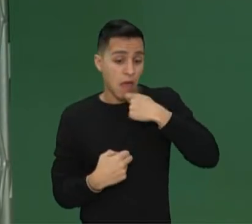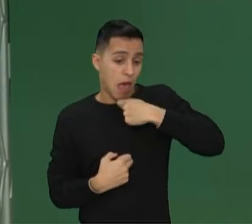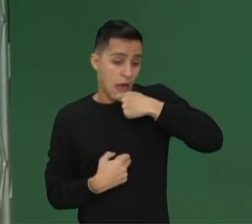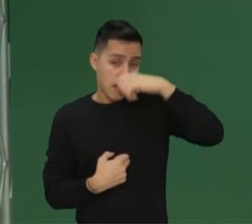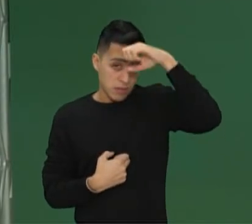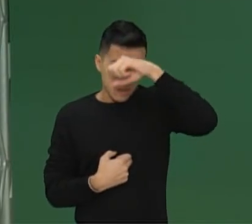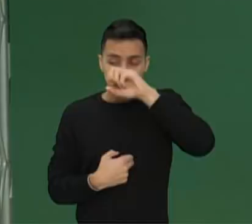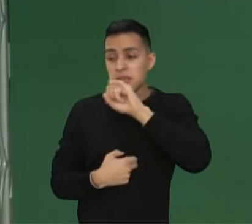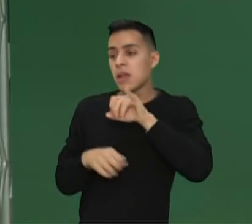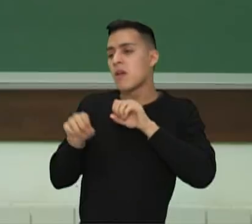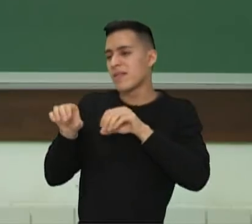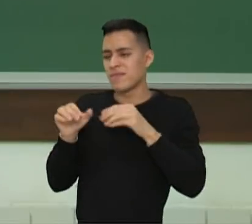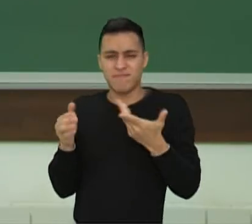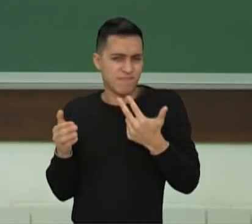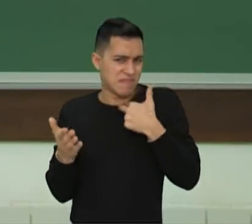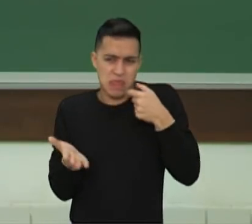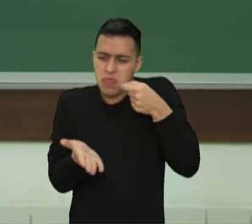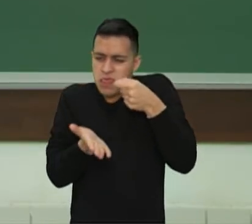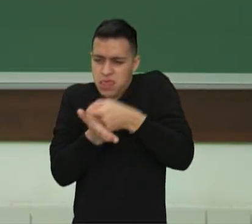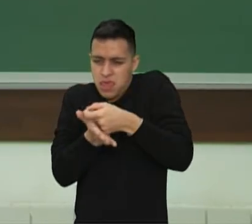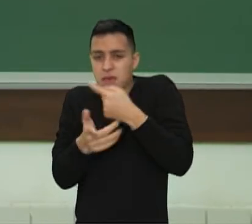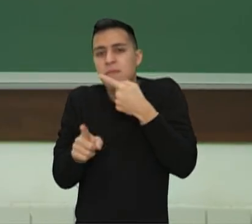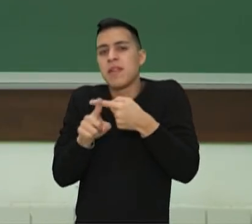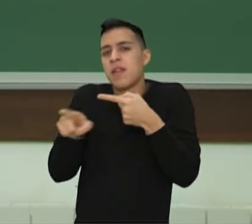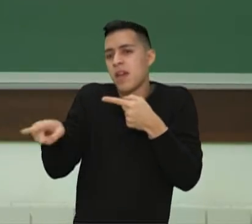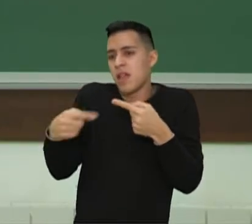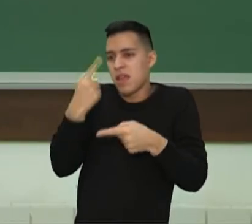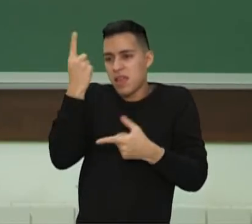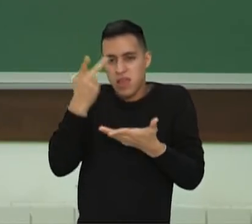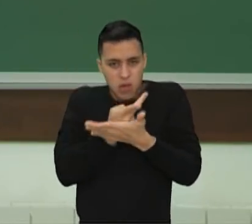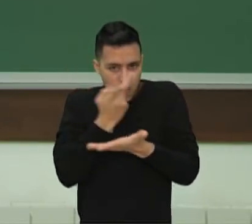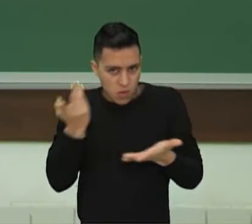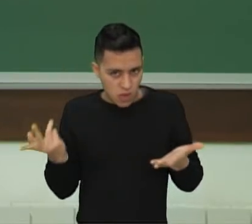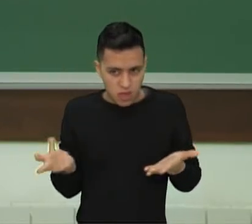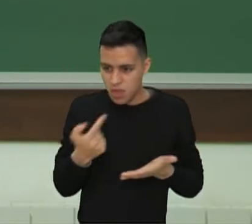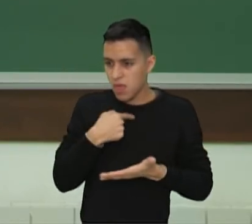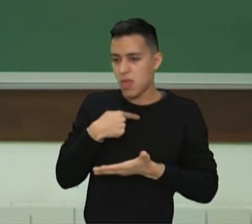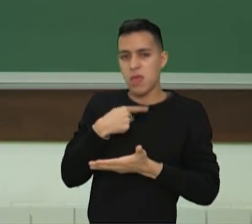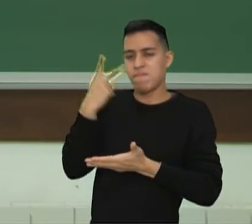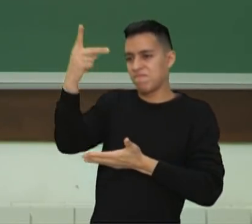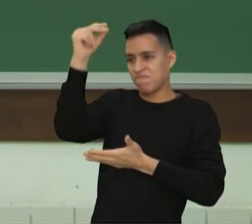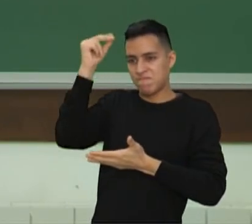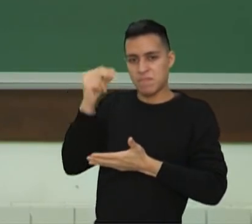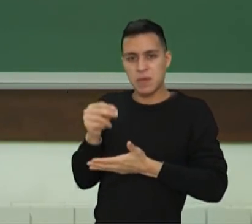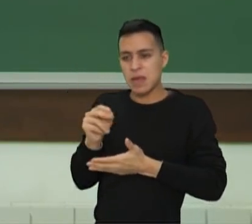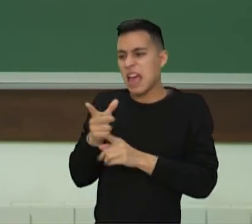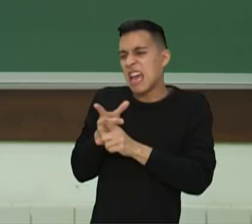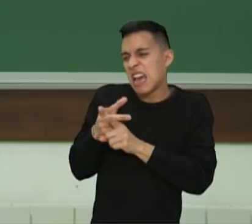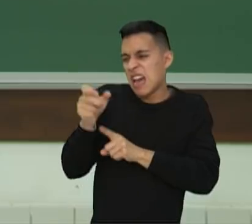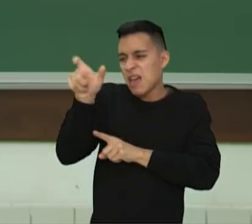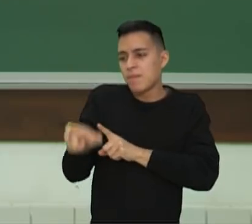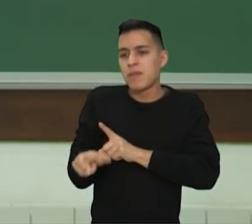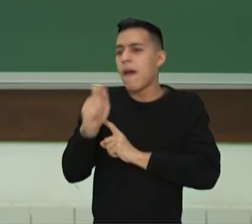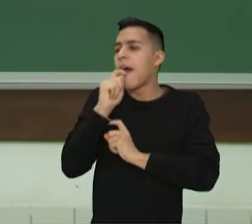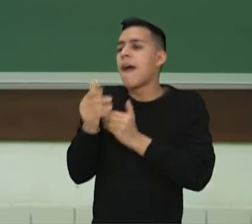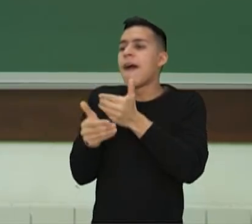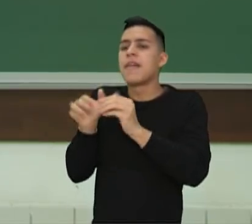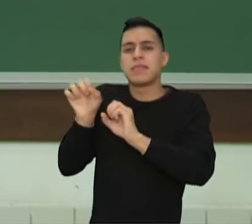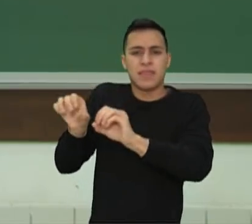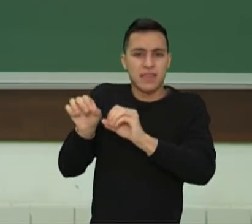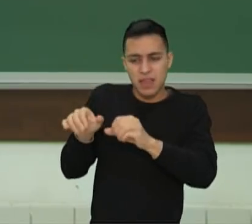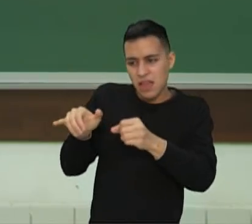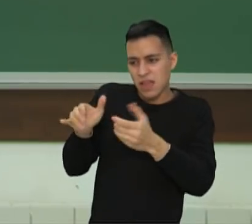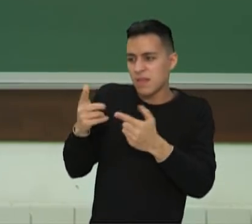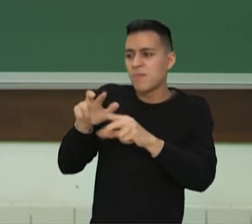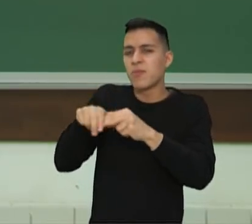estou ensinando alguém, eu não vou punir porque ele errou, né? Eu não vou querer ganhar de um colega que eu estou ensinando nas